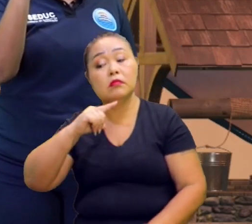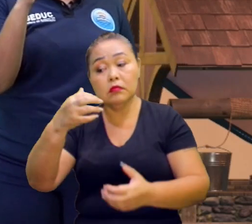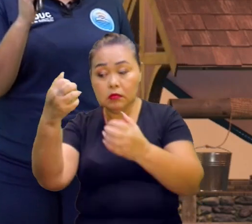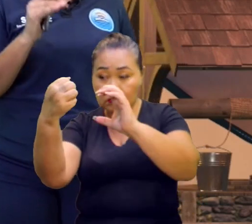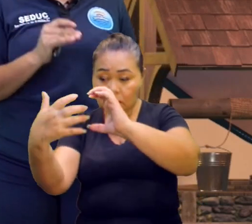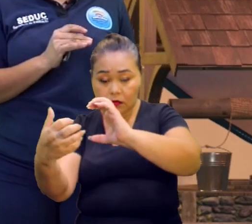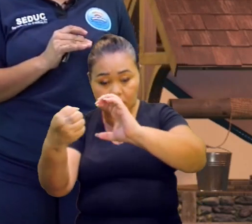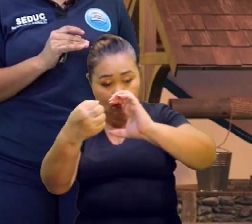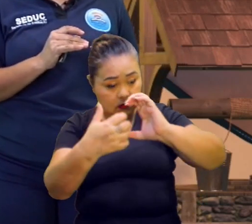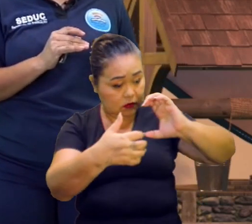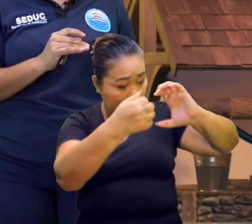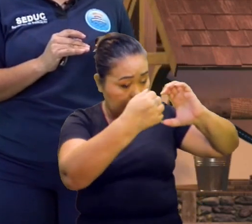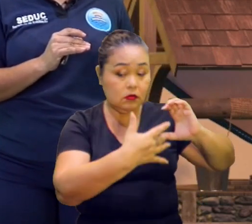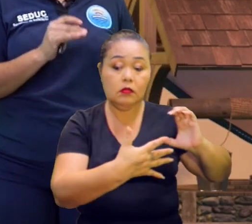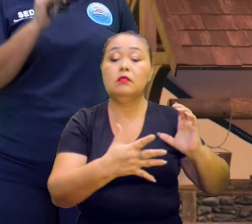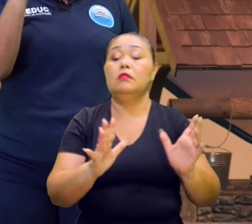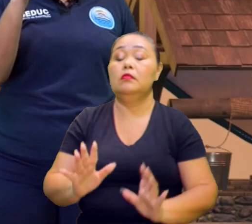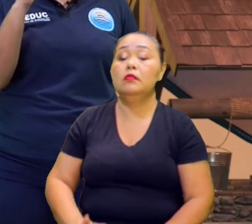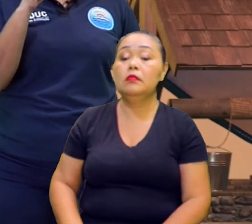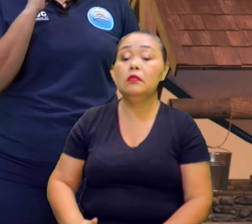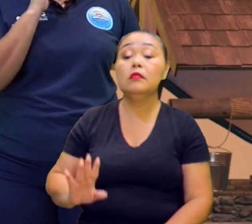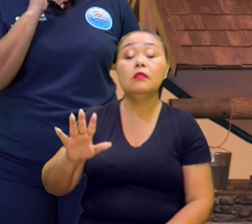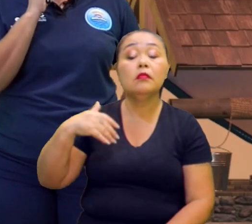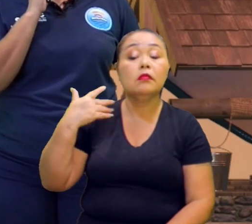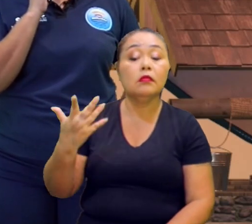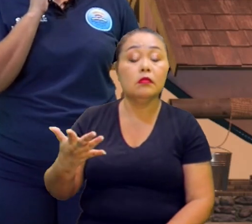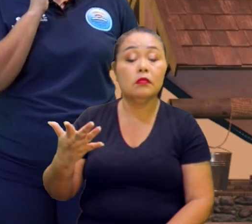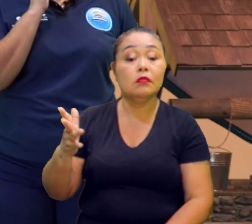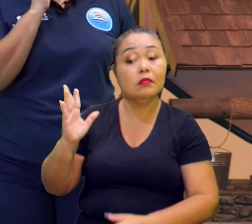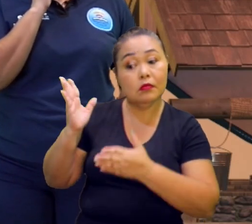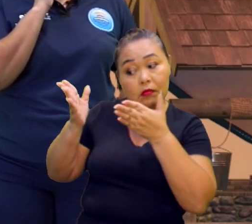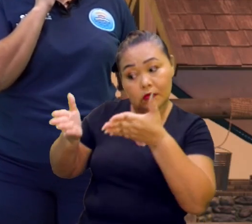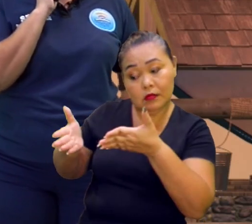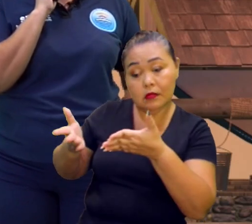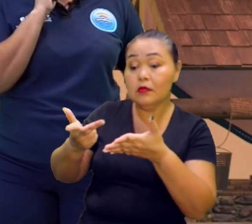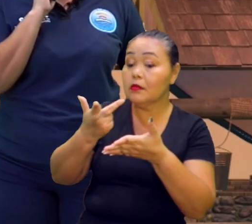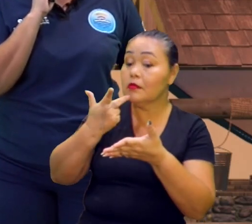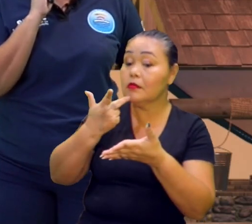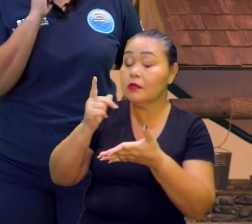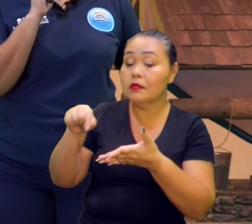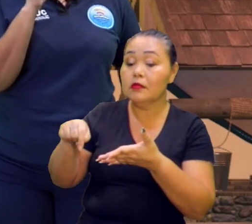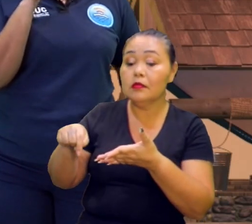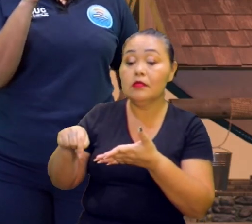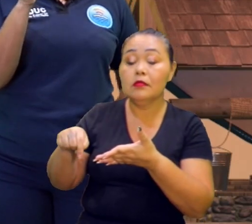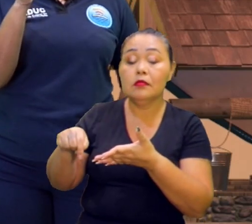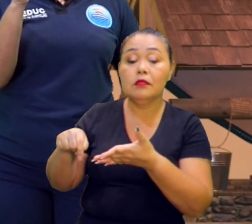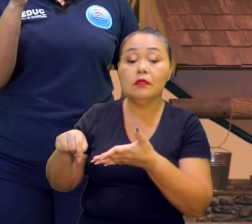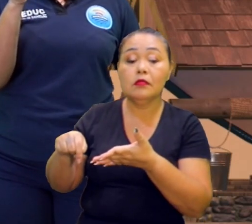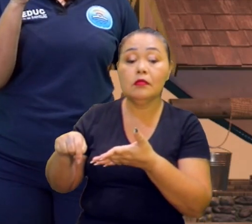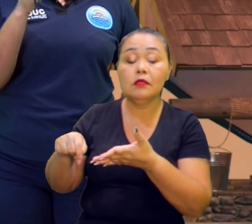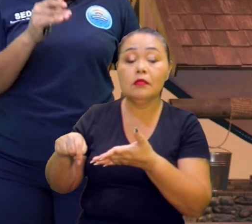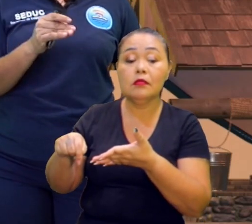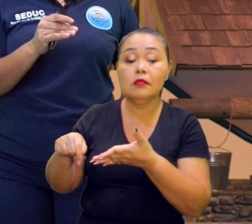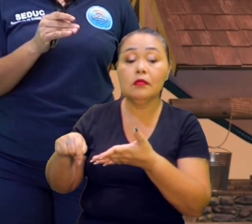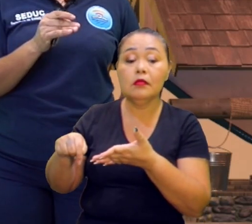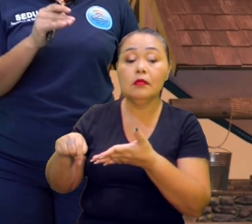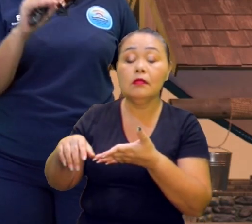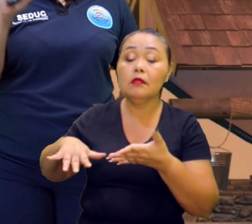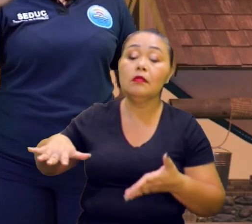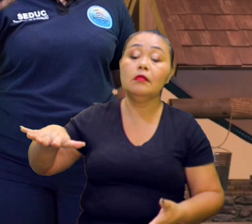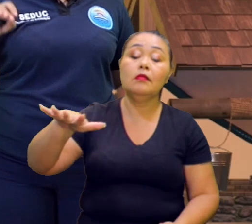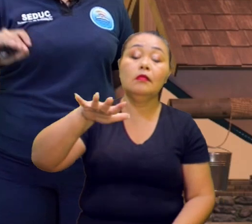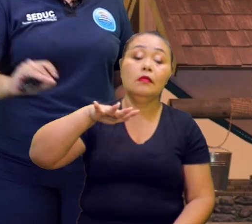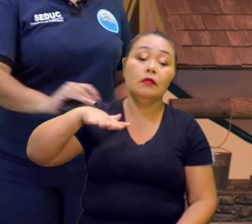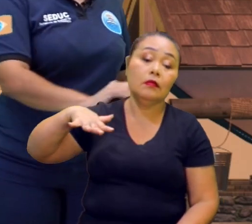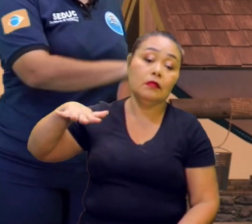uma caracterização. Em relação a isso, nós comentamos aqui que nas áreas,